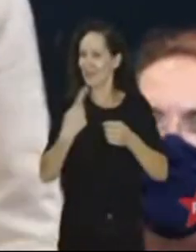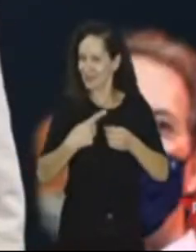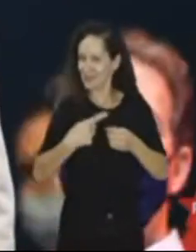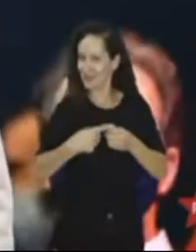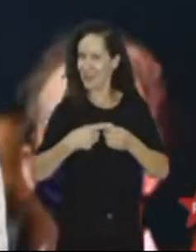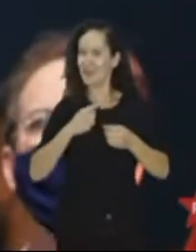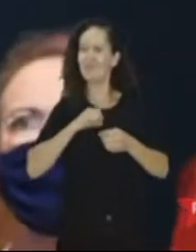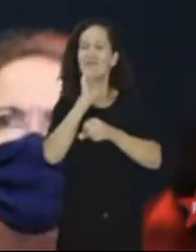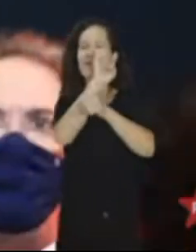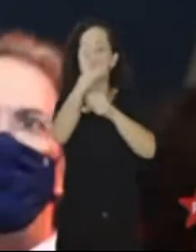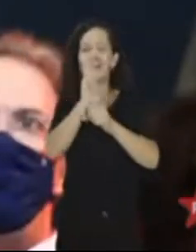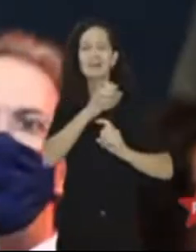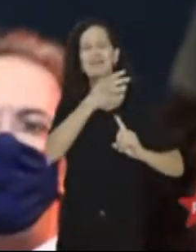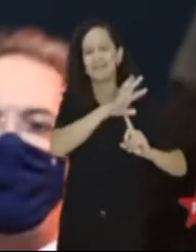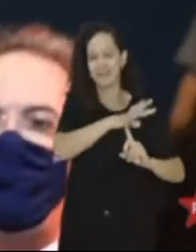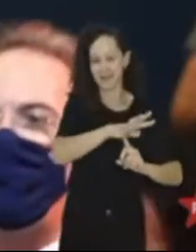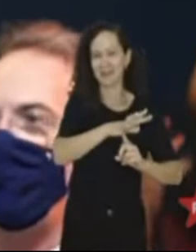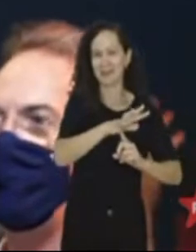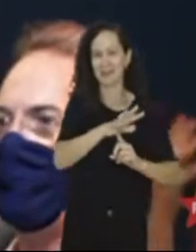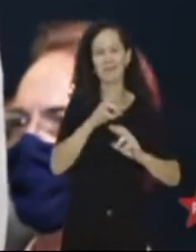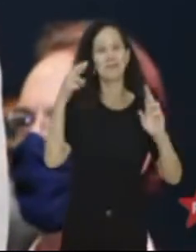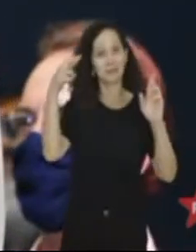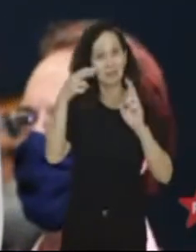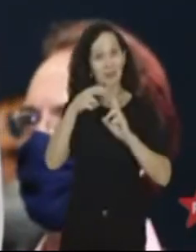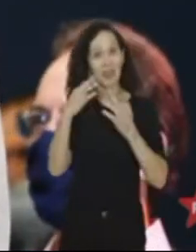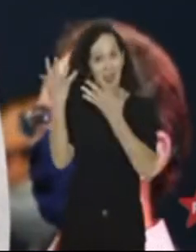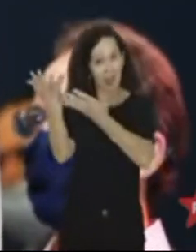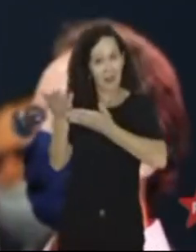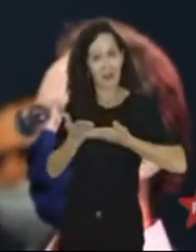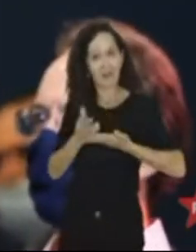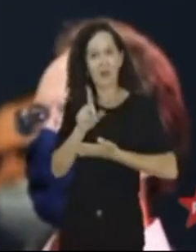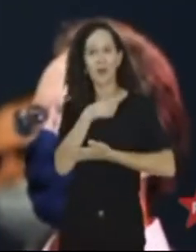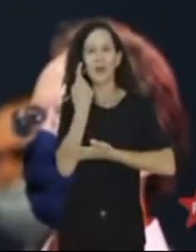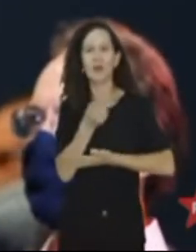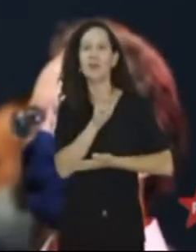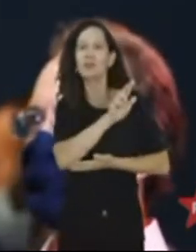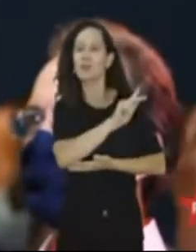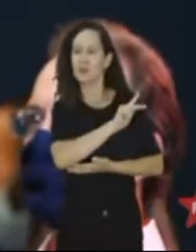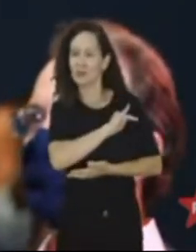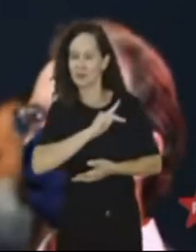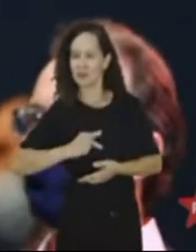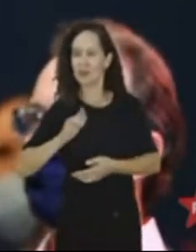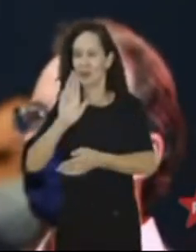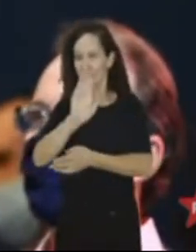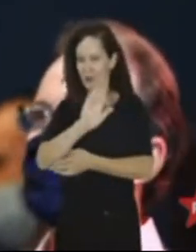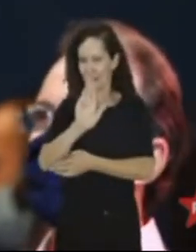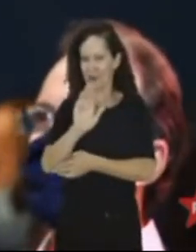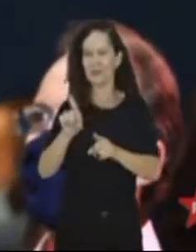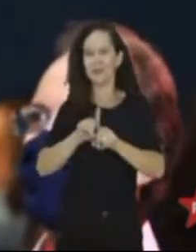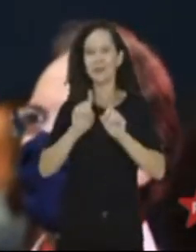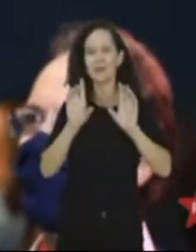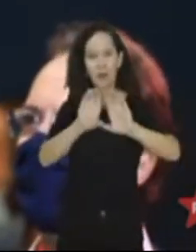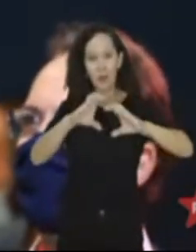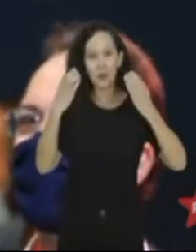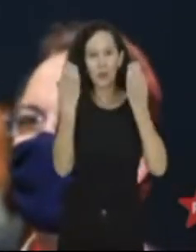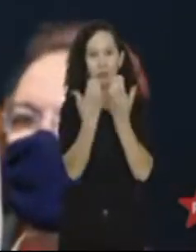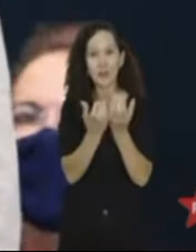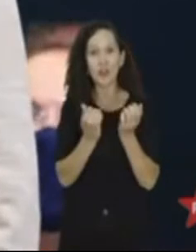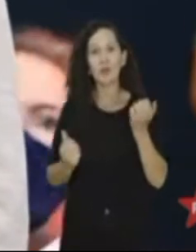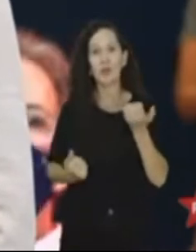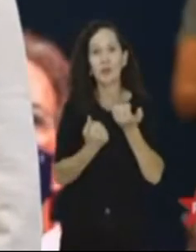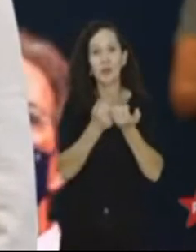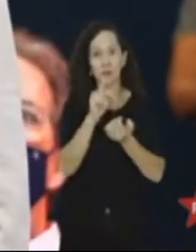Paraná, recebendo o nosso querido presidente Lula e uma comitiva do PT que veio